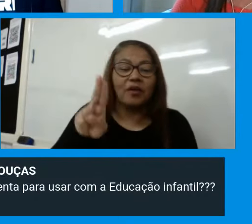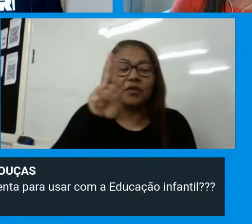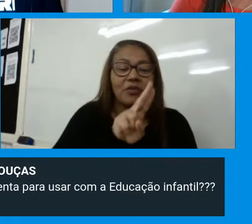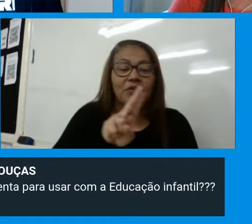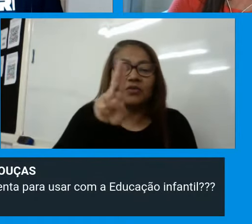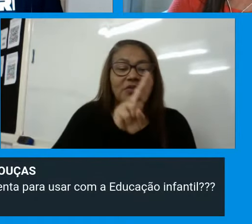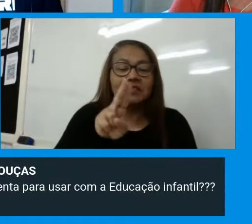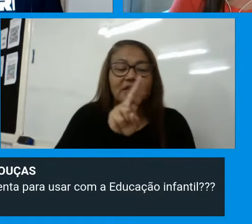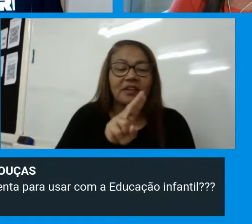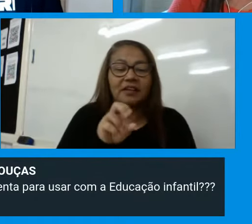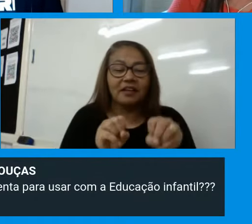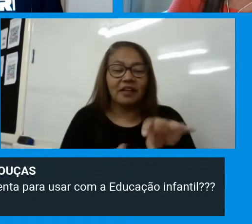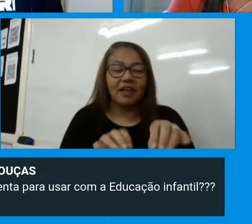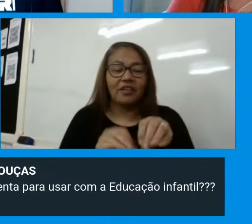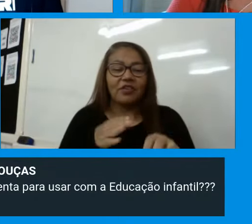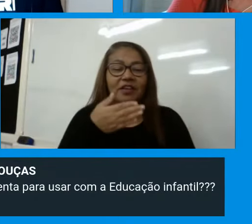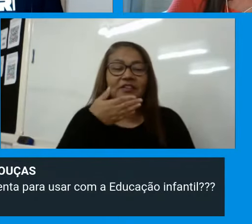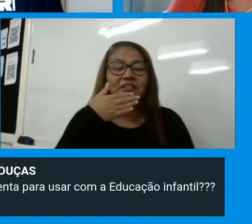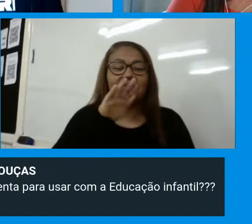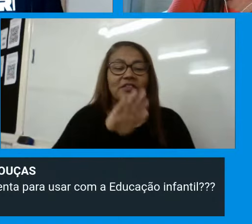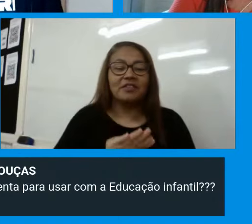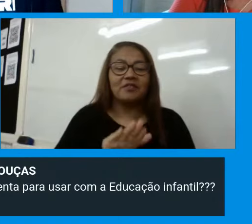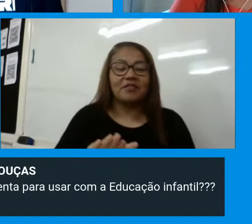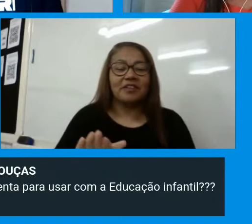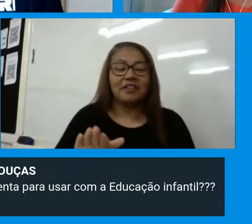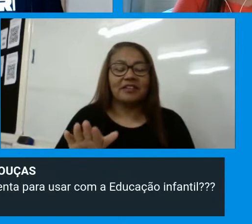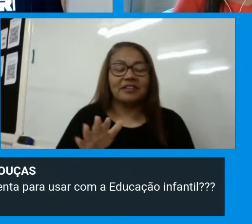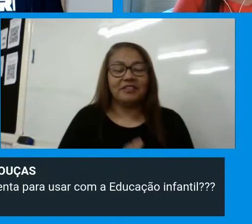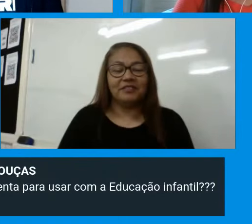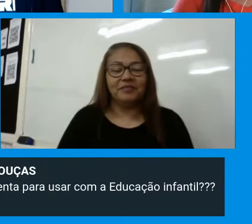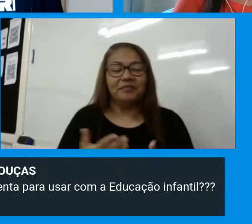estavam... em torno desse segmento.